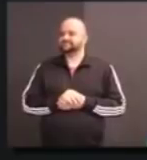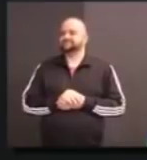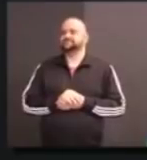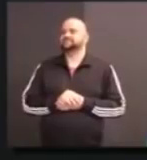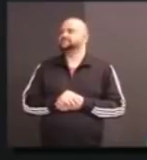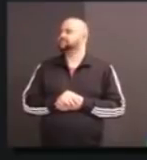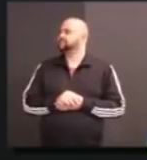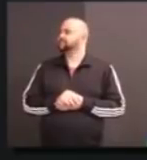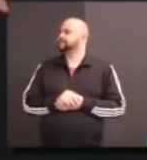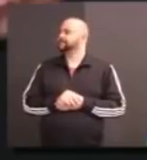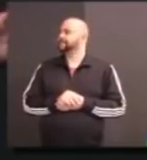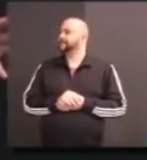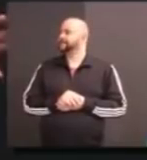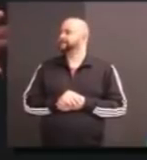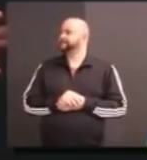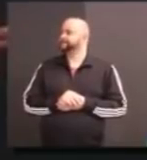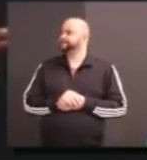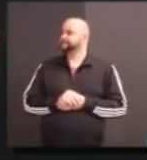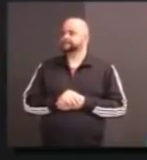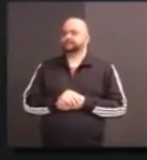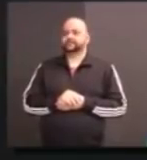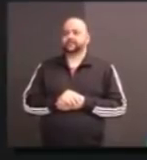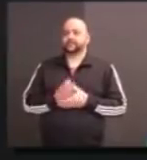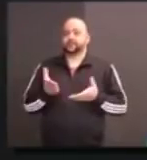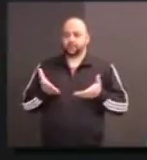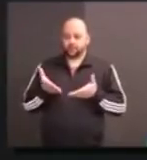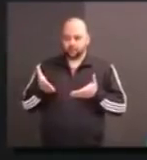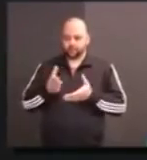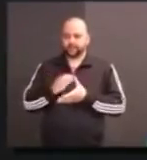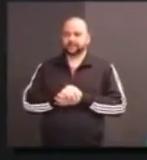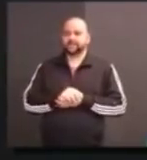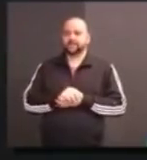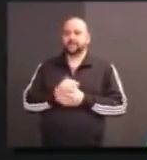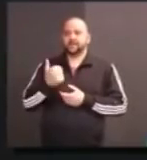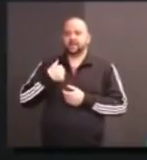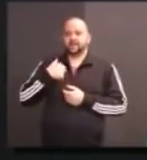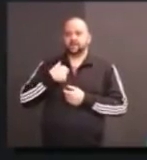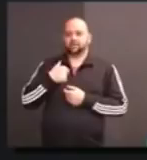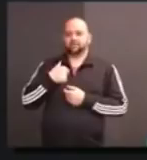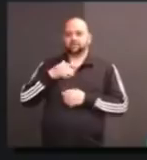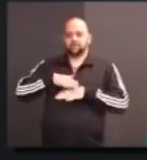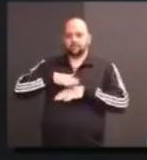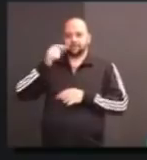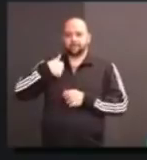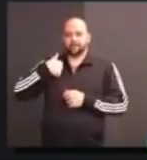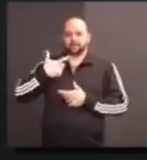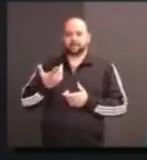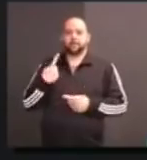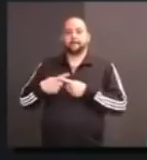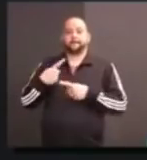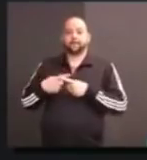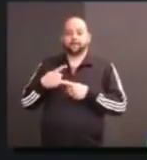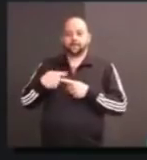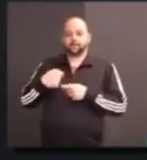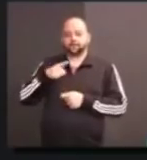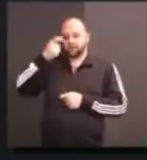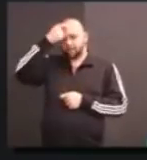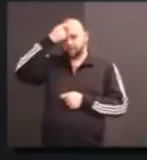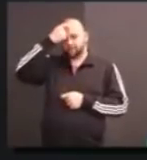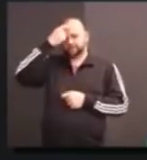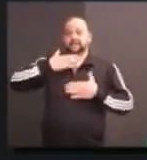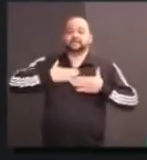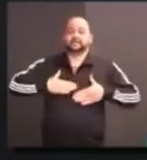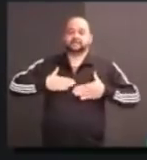Deixando de lado a modéstia, eu sou mais eu, porque estou com a consciência